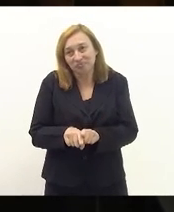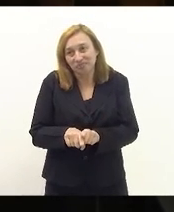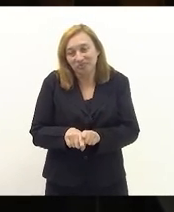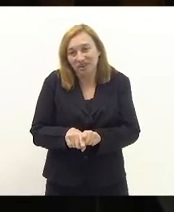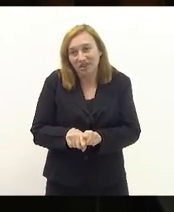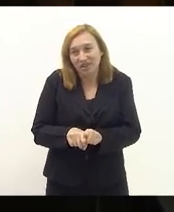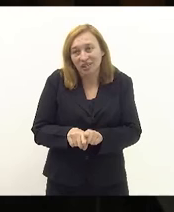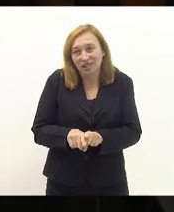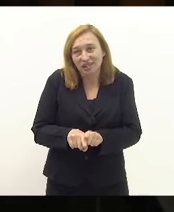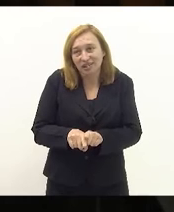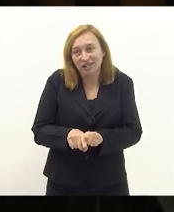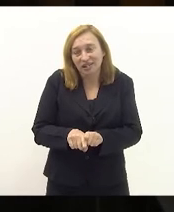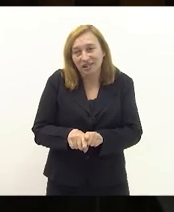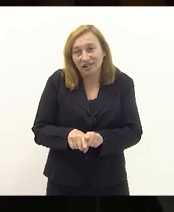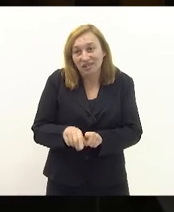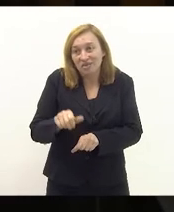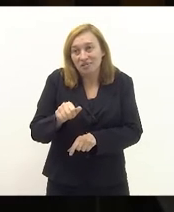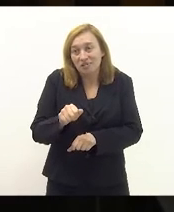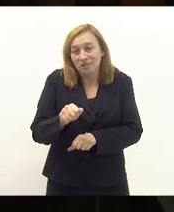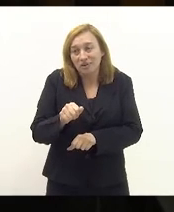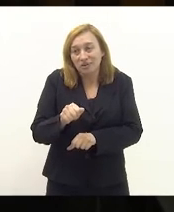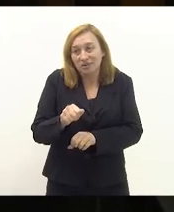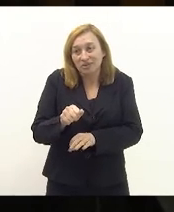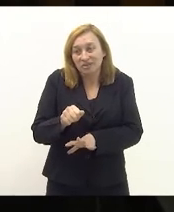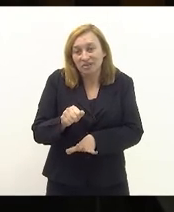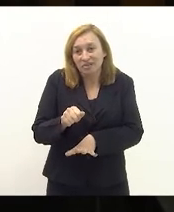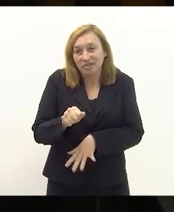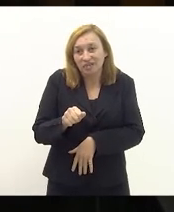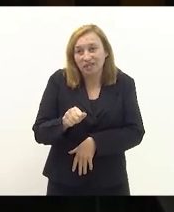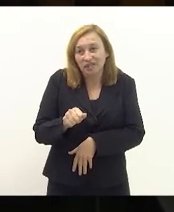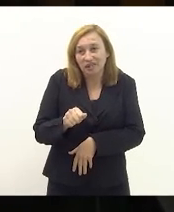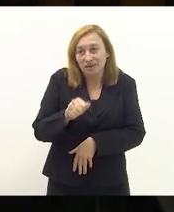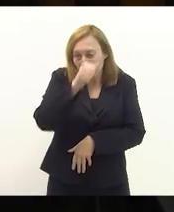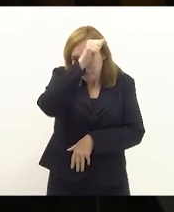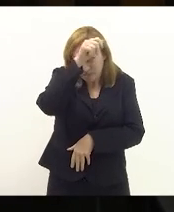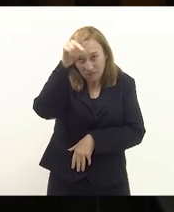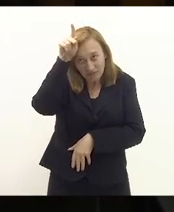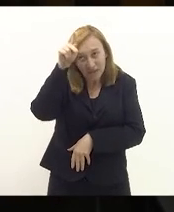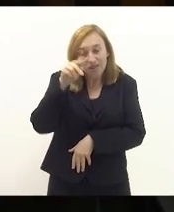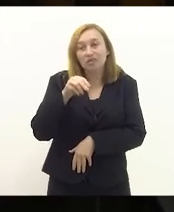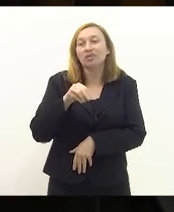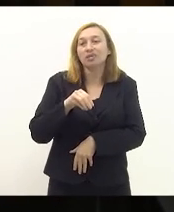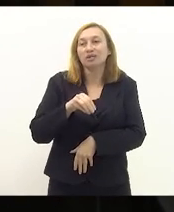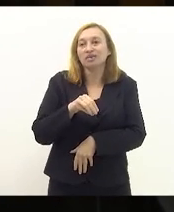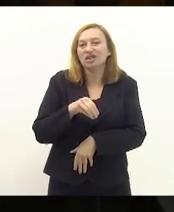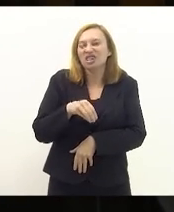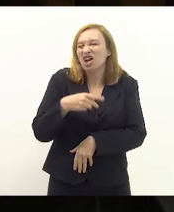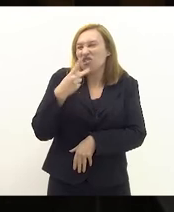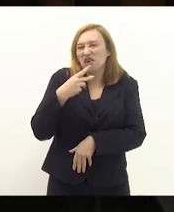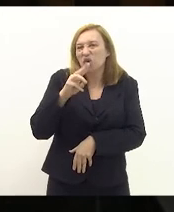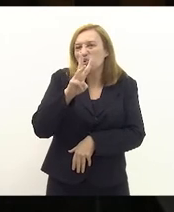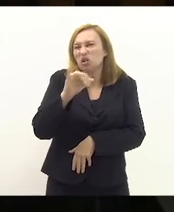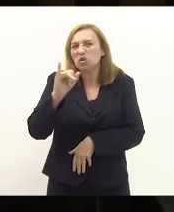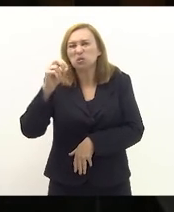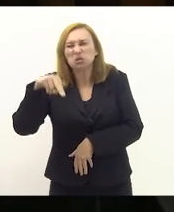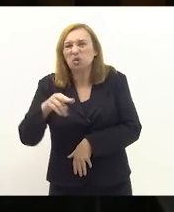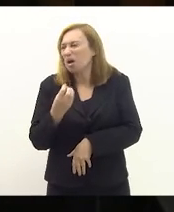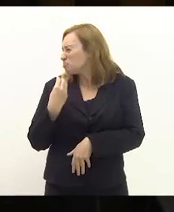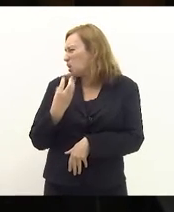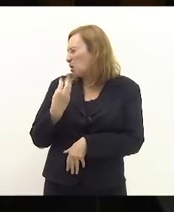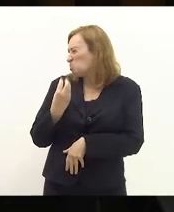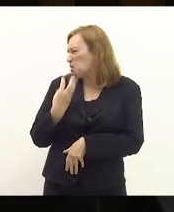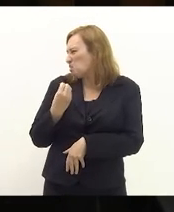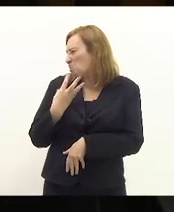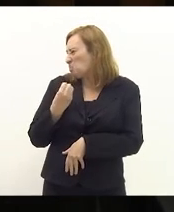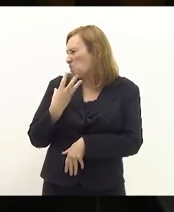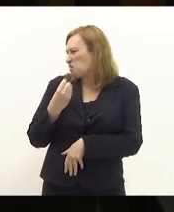e o nosso prefeito prefeito Wilson eu chamo hooteweels que é bom demais chamar de